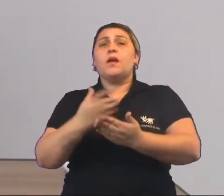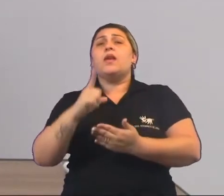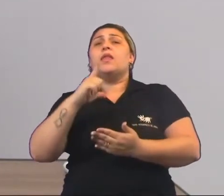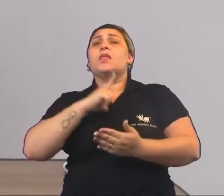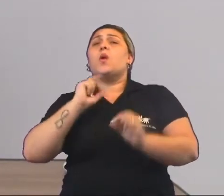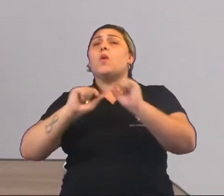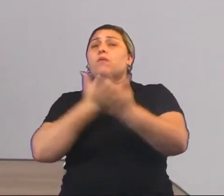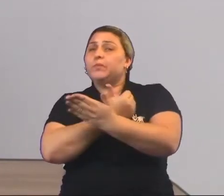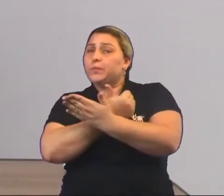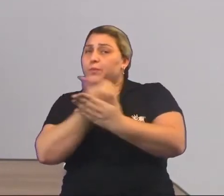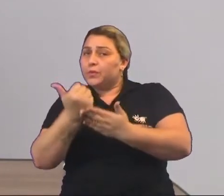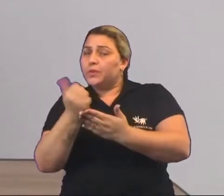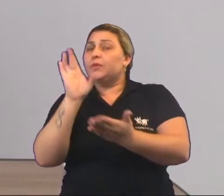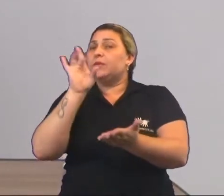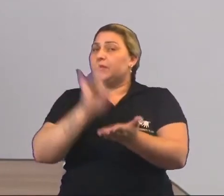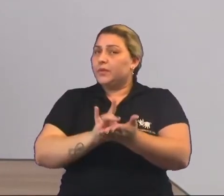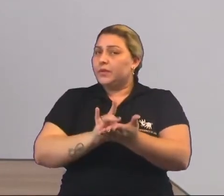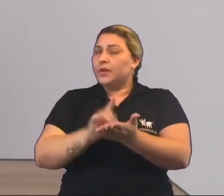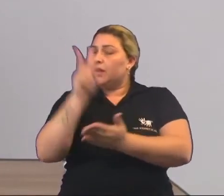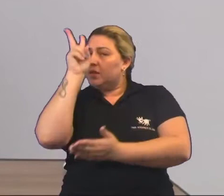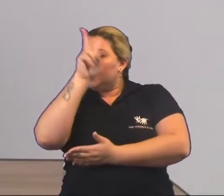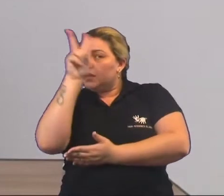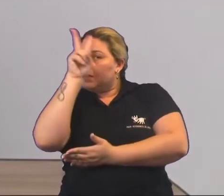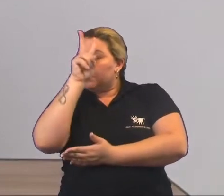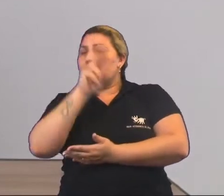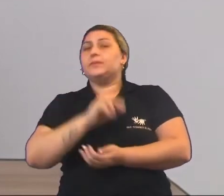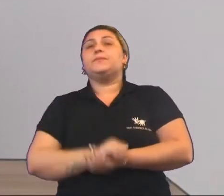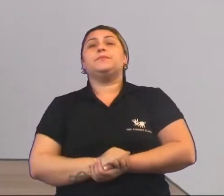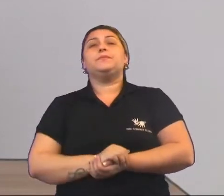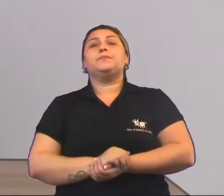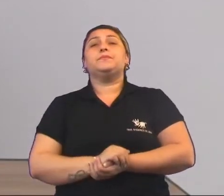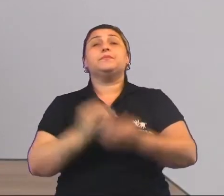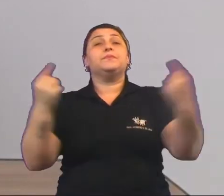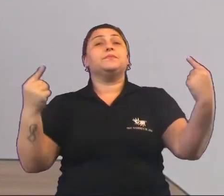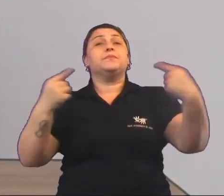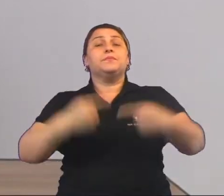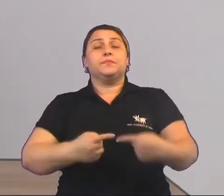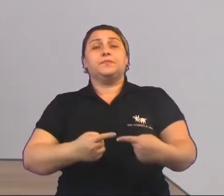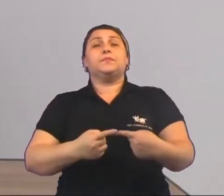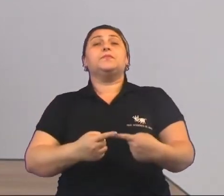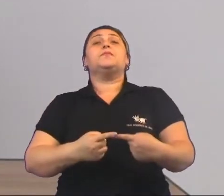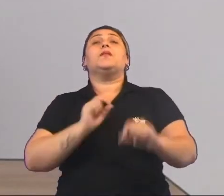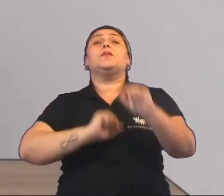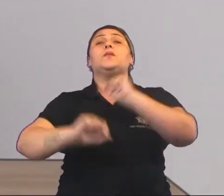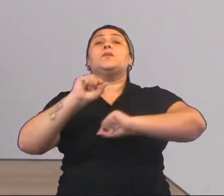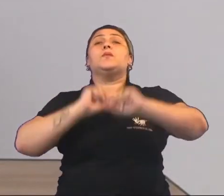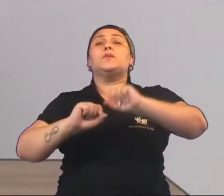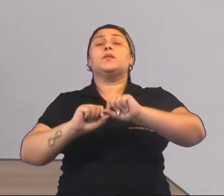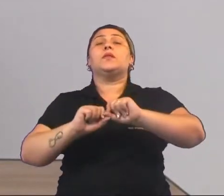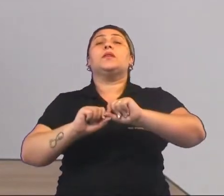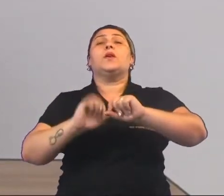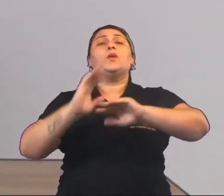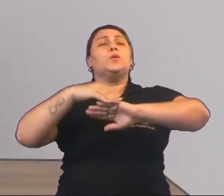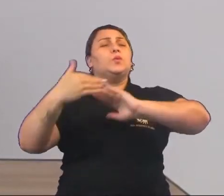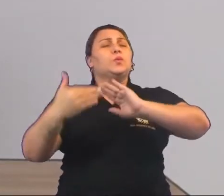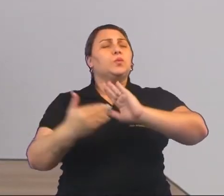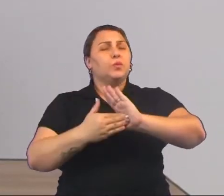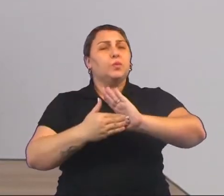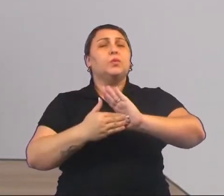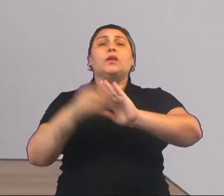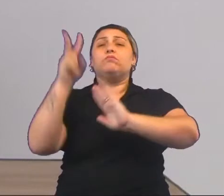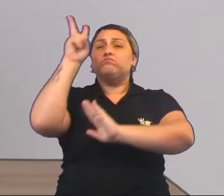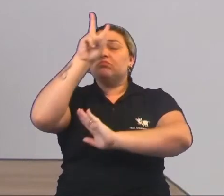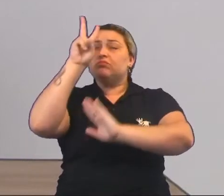a ter ações, não é mesmo? Lembram disso? Então, a disputa, ela vai desencadeando todo o restante